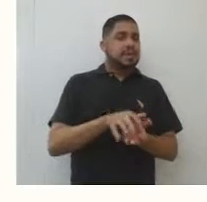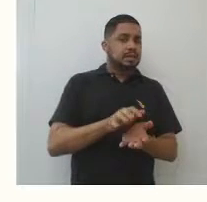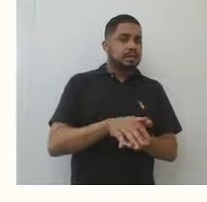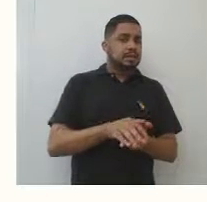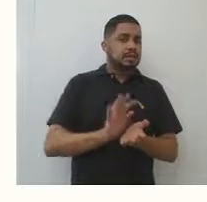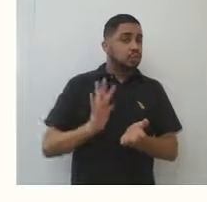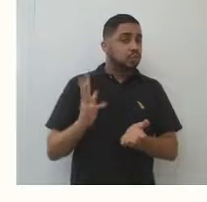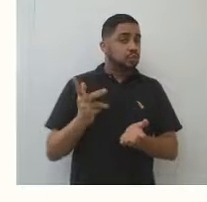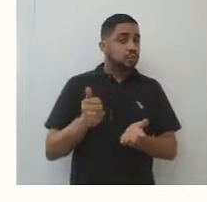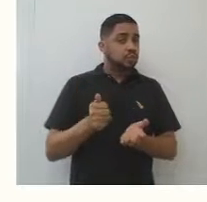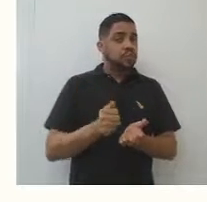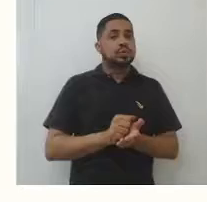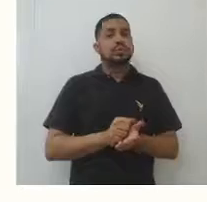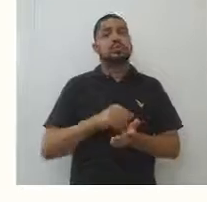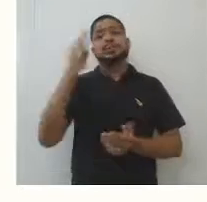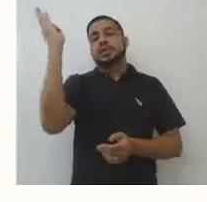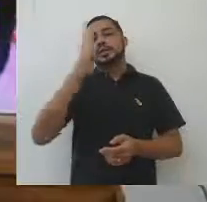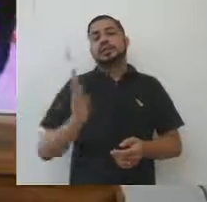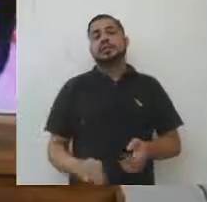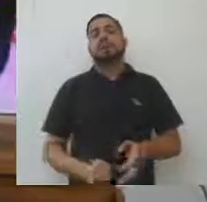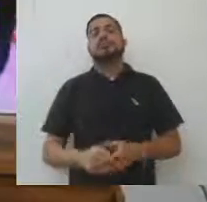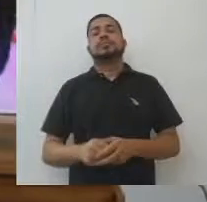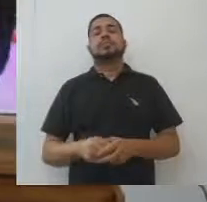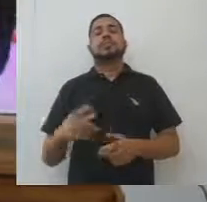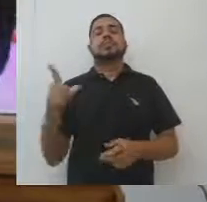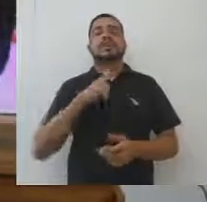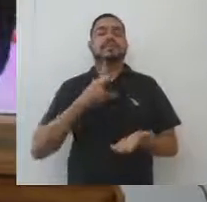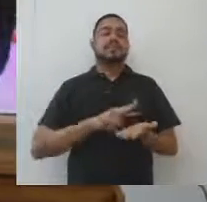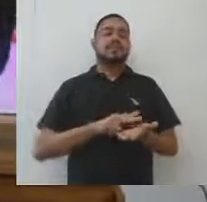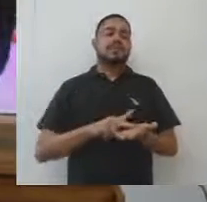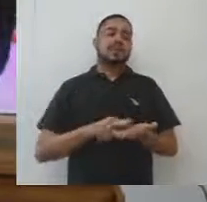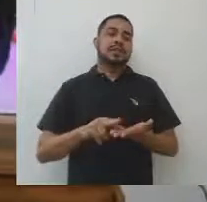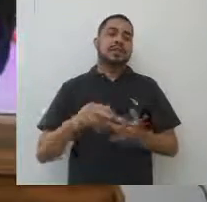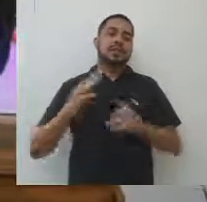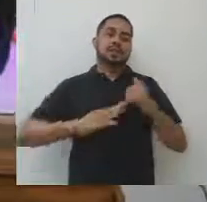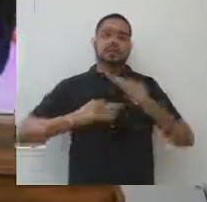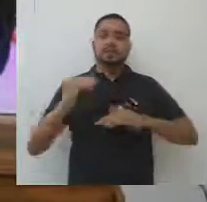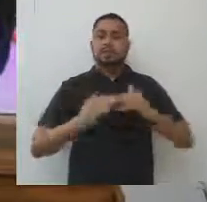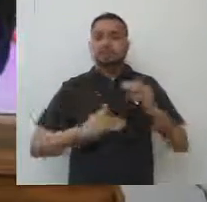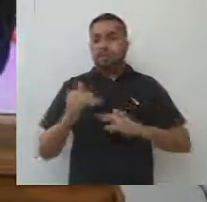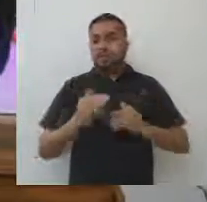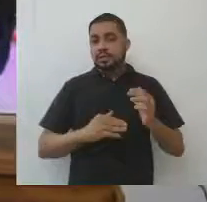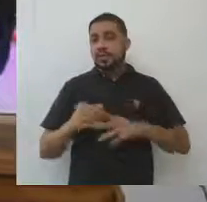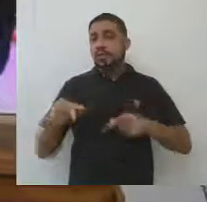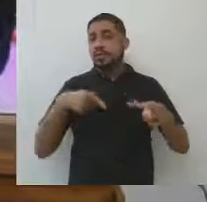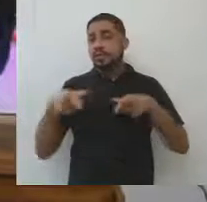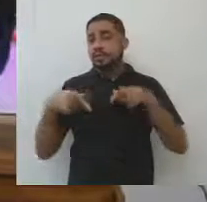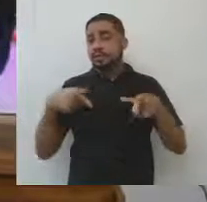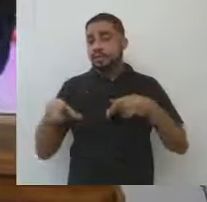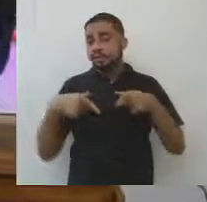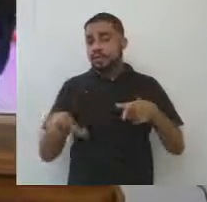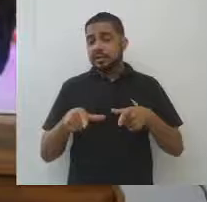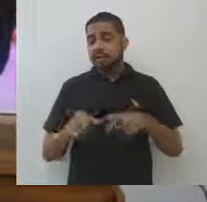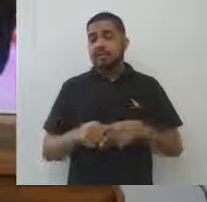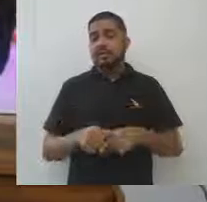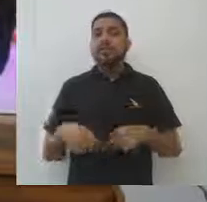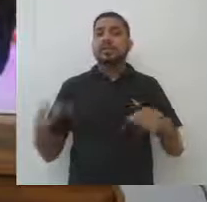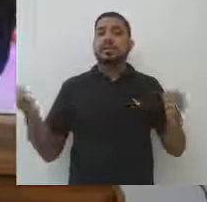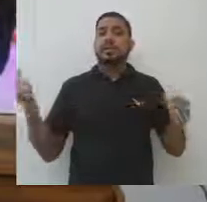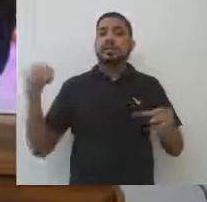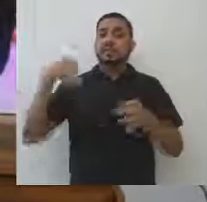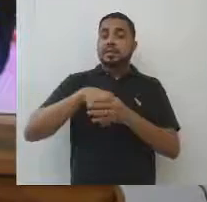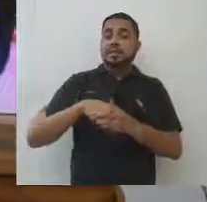todo o estado, em todo o Brasil, a gente tem vários profissionais que trabalham, atuando em